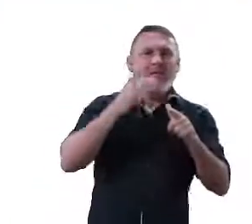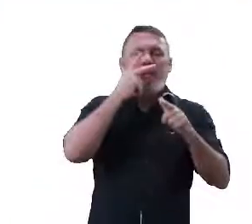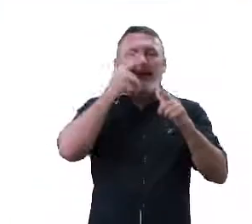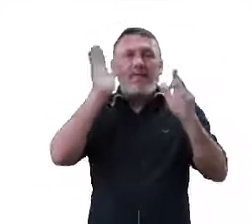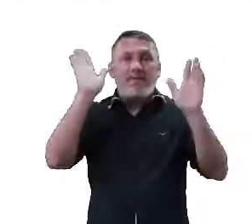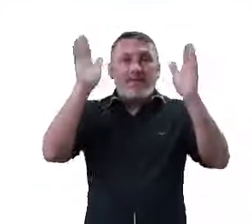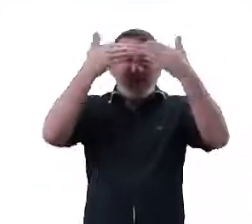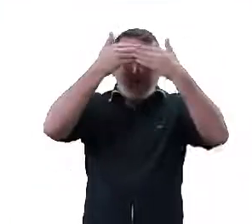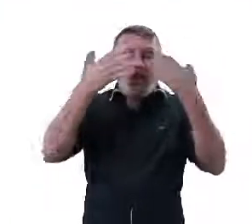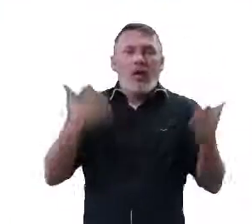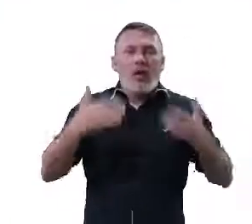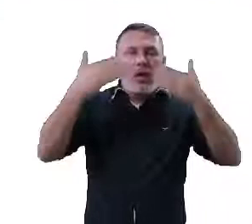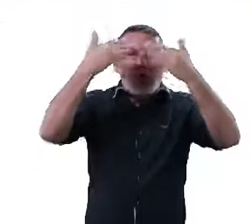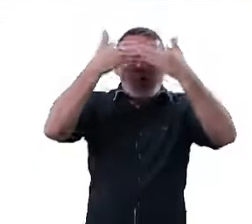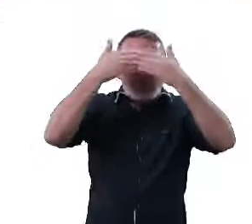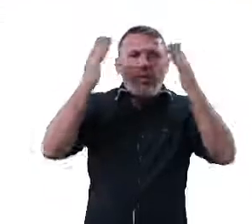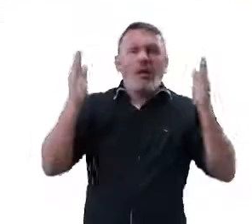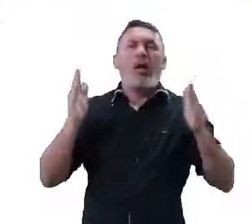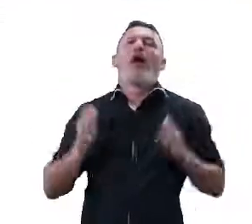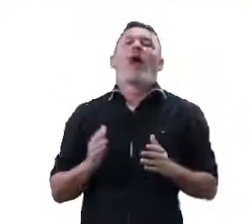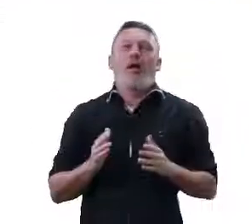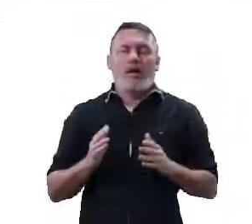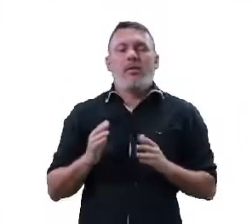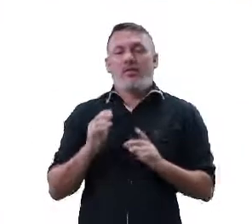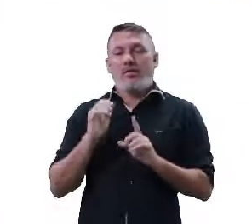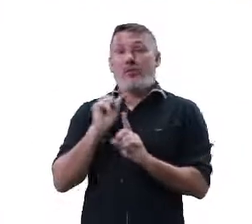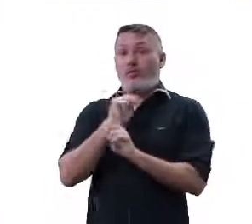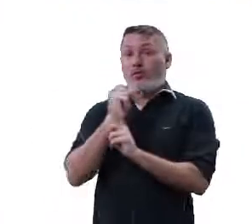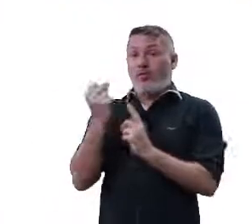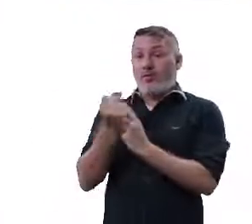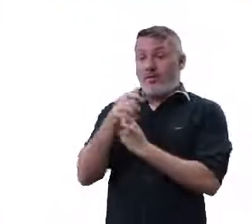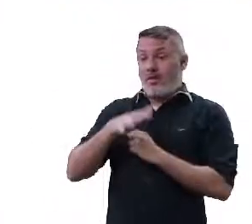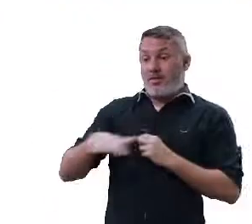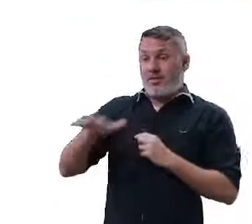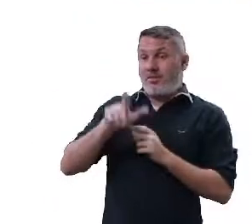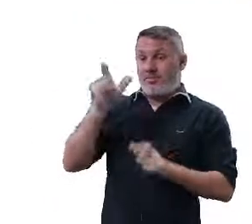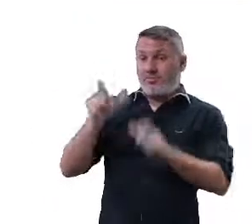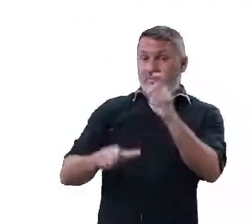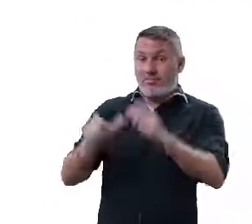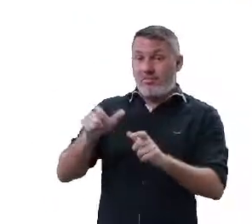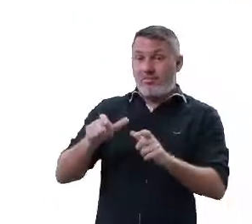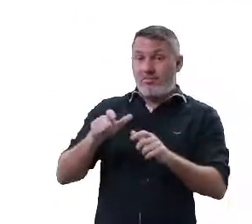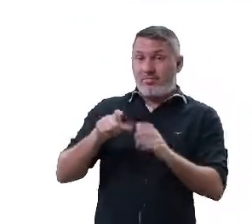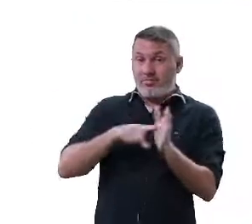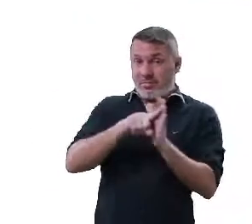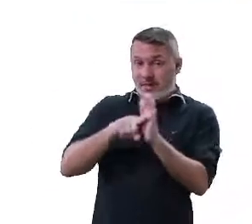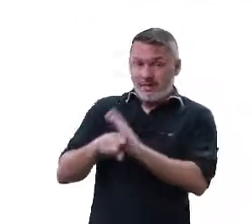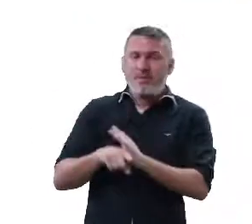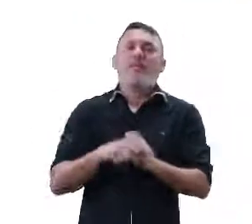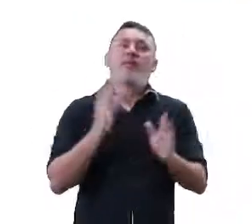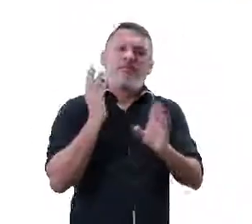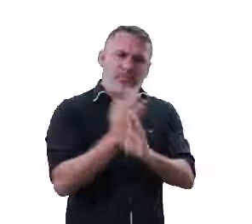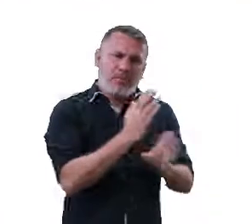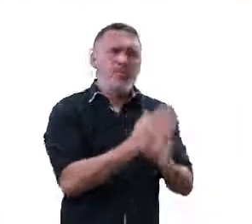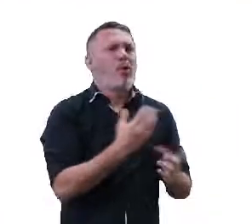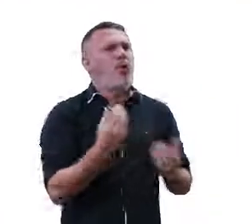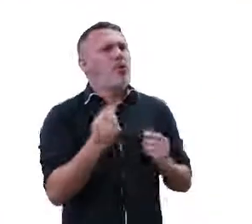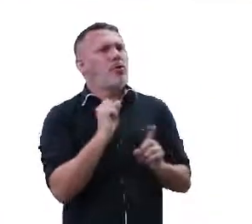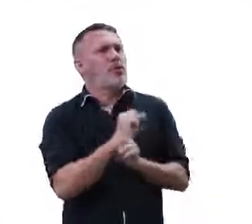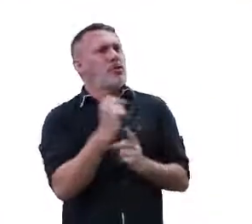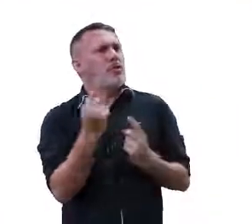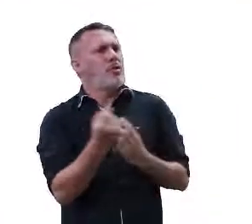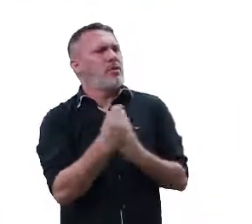são, digamos, objeto de análise desses sociólogos. Tá? Então, os sociólogos eles vão se debruçar